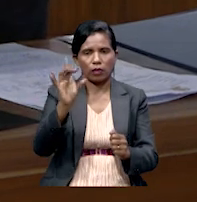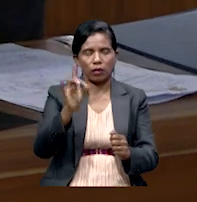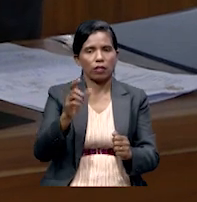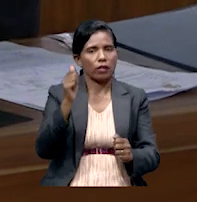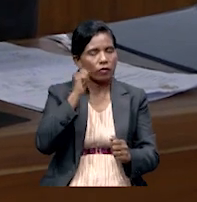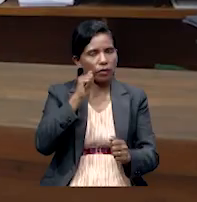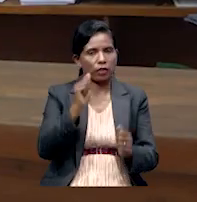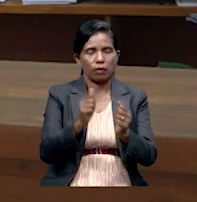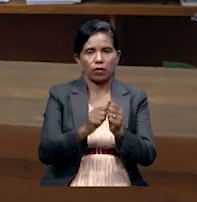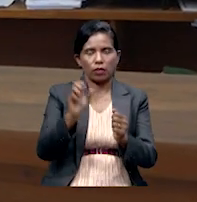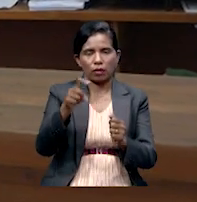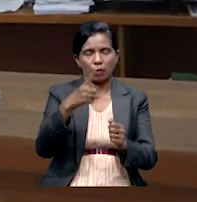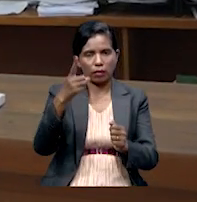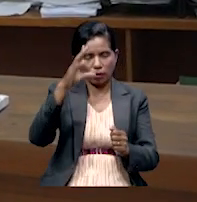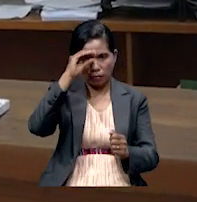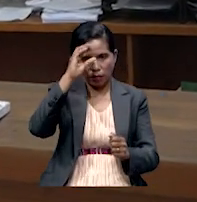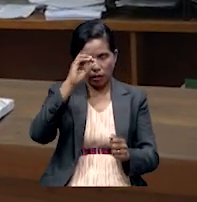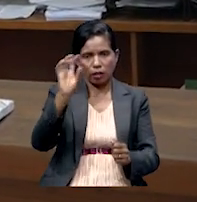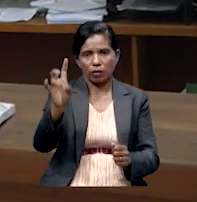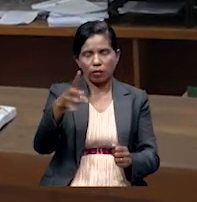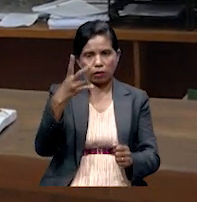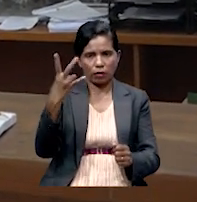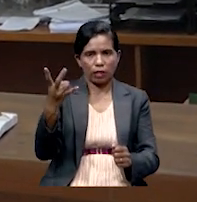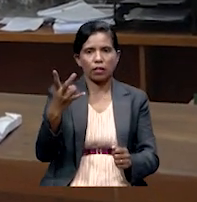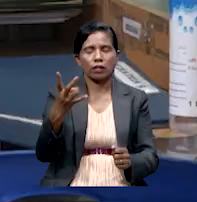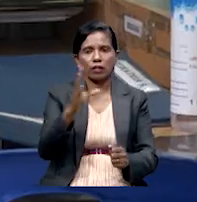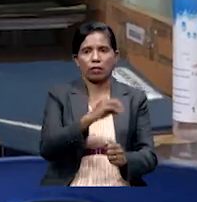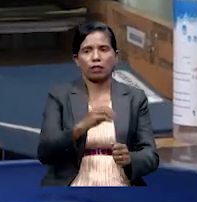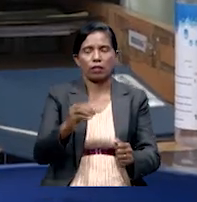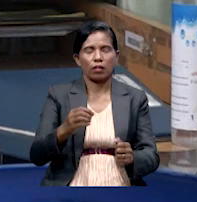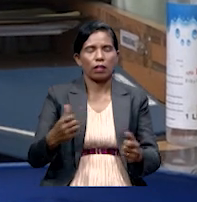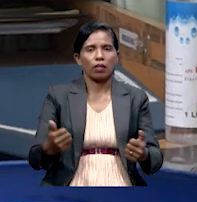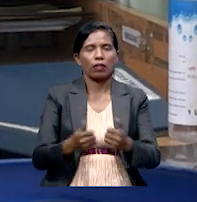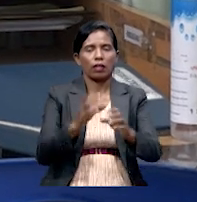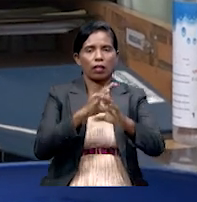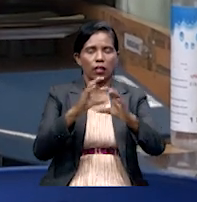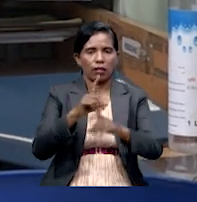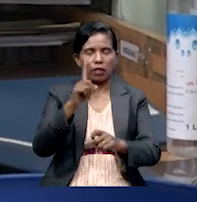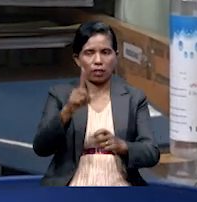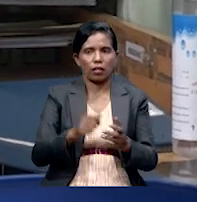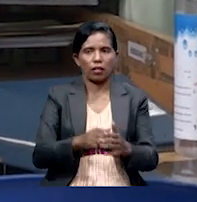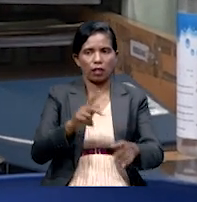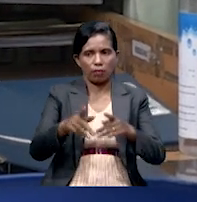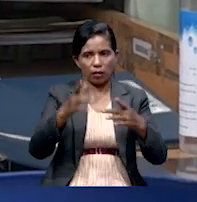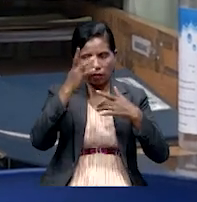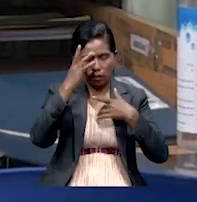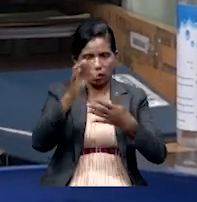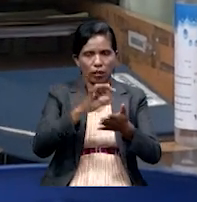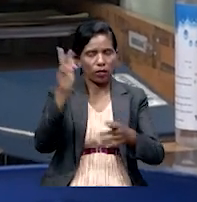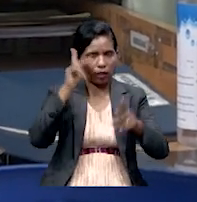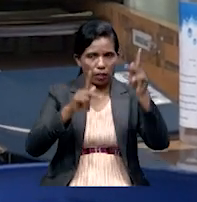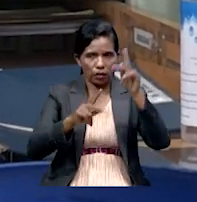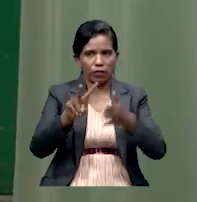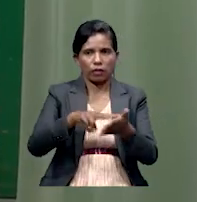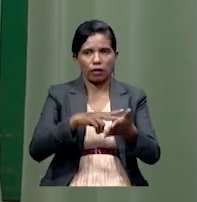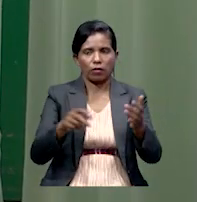na insanulu resingida, mane sanulu resinghitu, no acidente careta na inida. Além de né, paciente nebe registra os casos de violência sira,